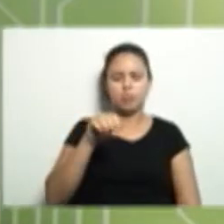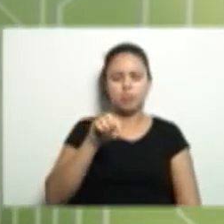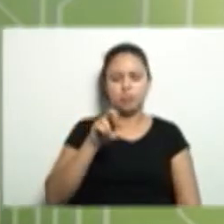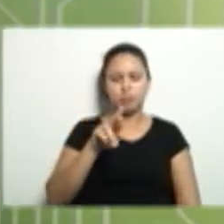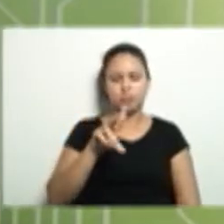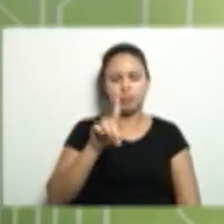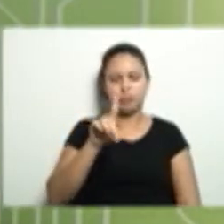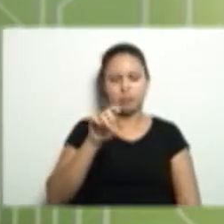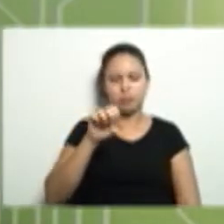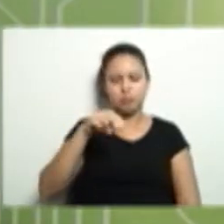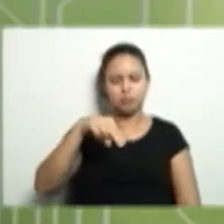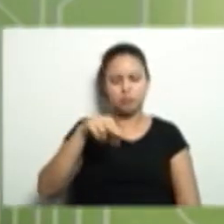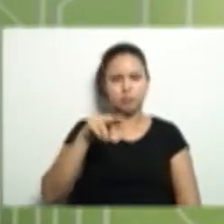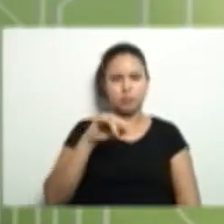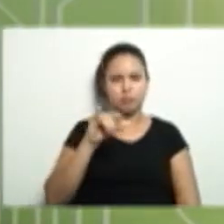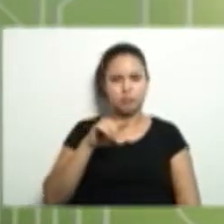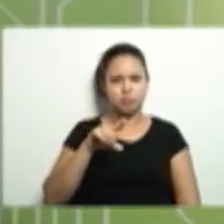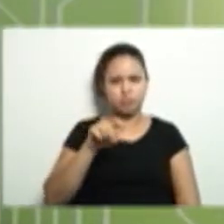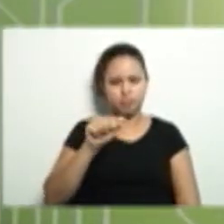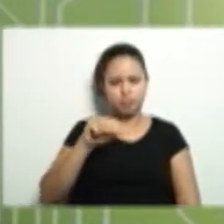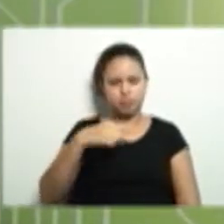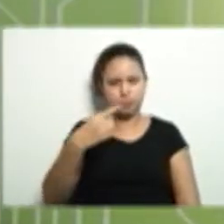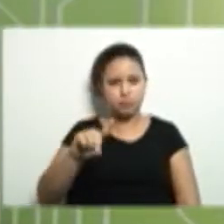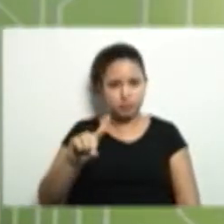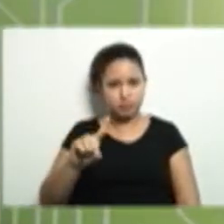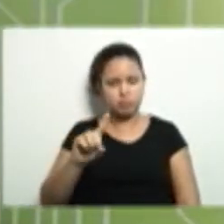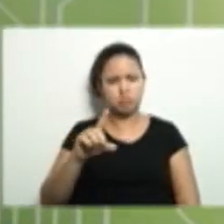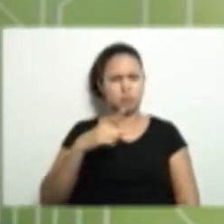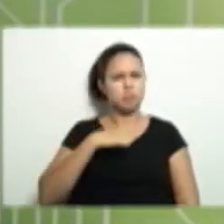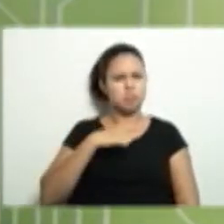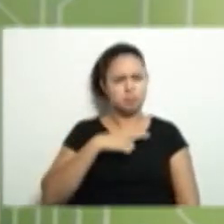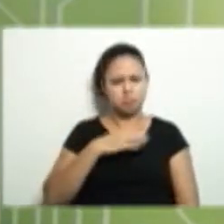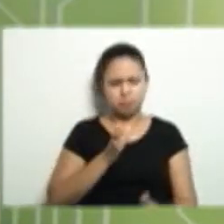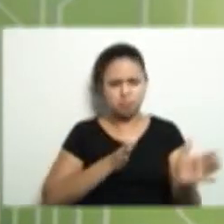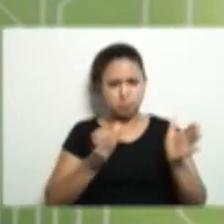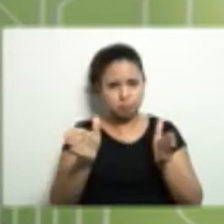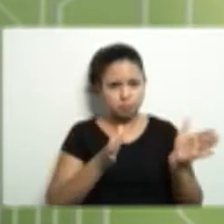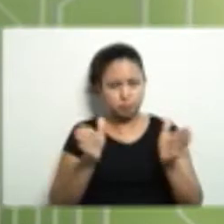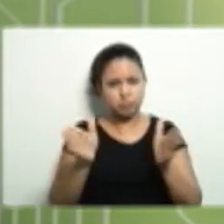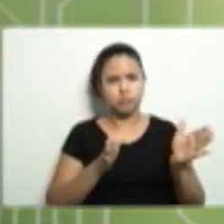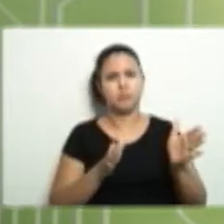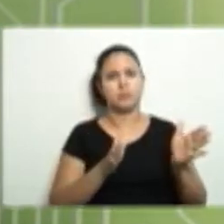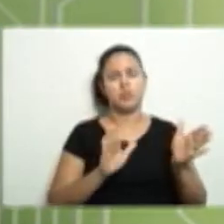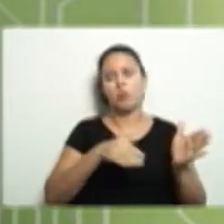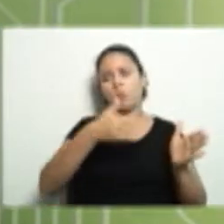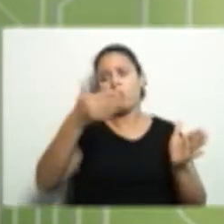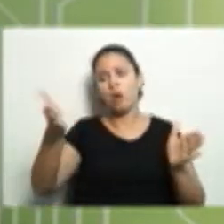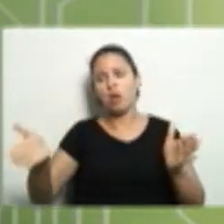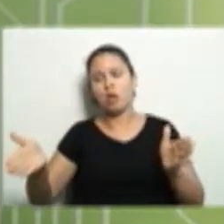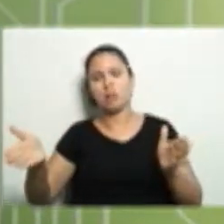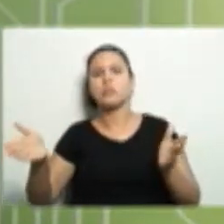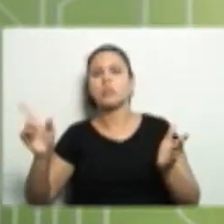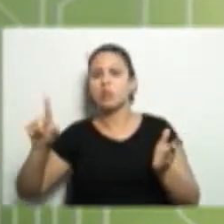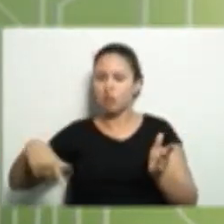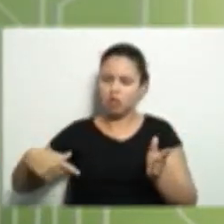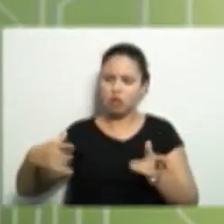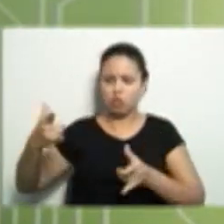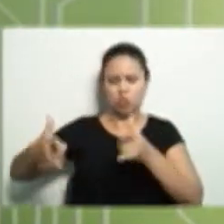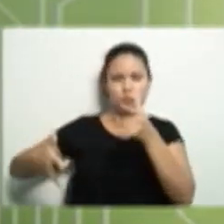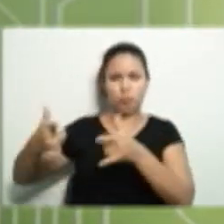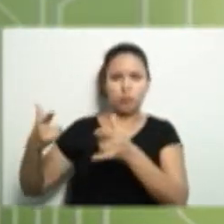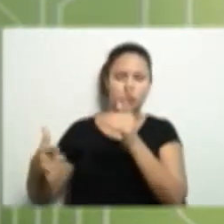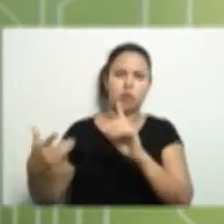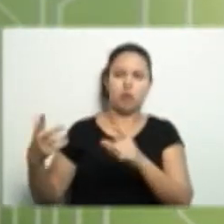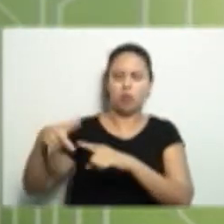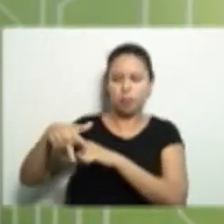tem várias faces, vários lados. Então, de um lado, a gente pode ver a modernização nesse sentido de robôs, de máquinas,